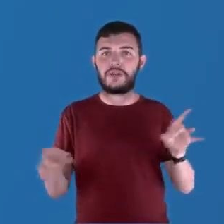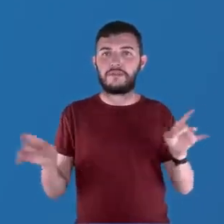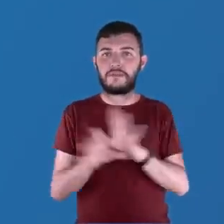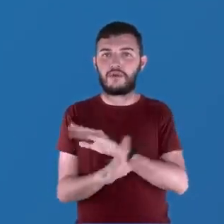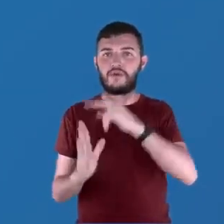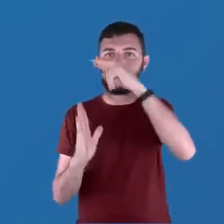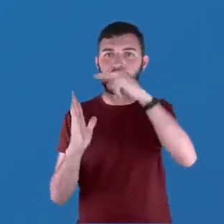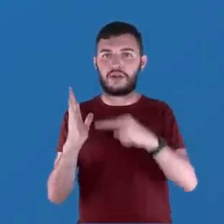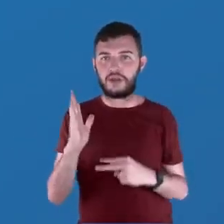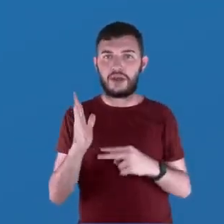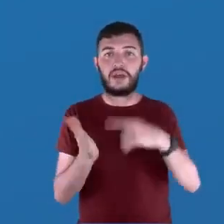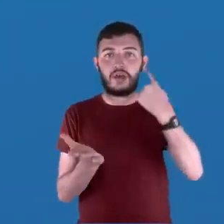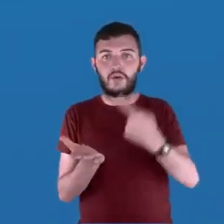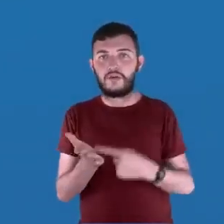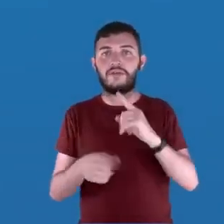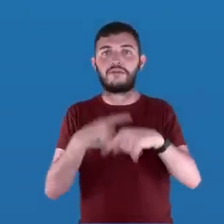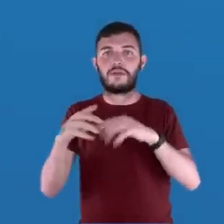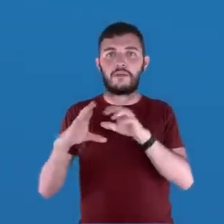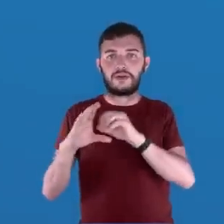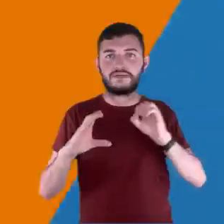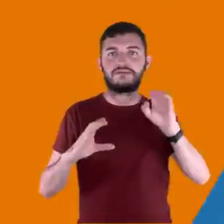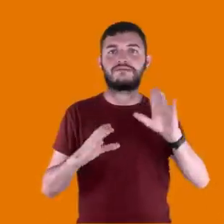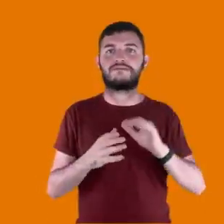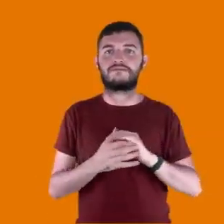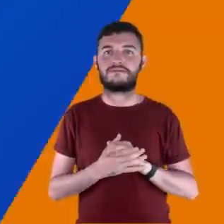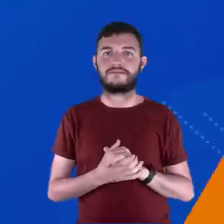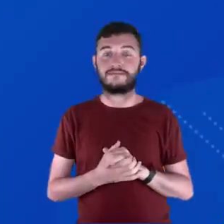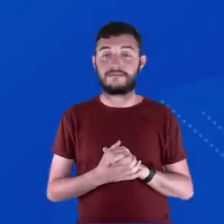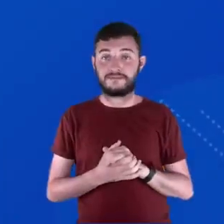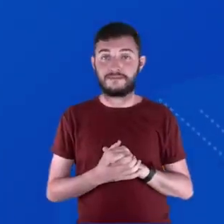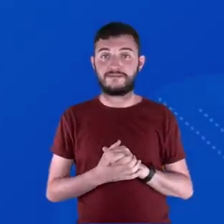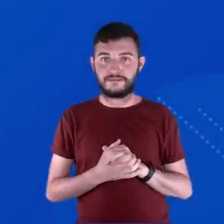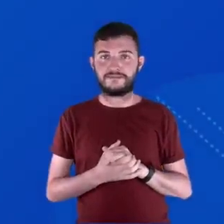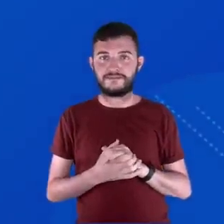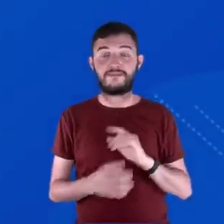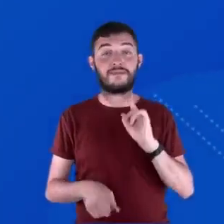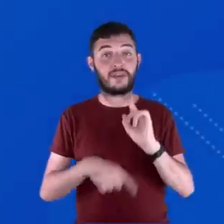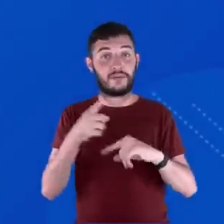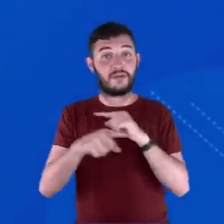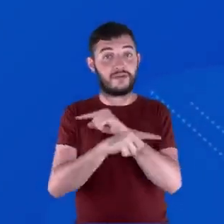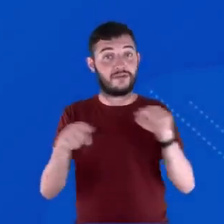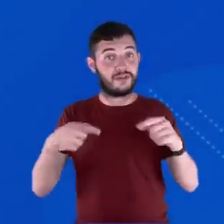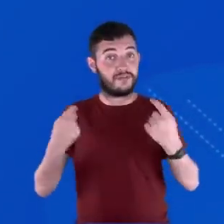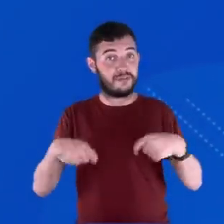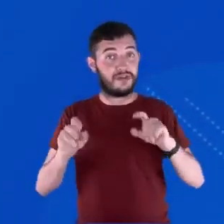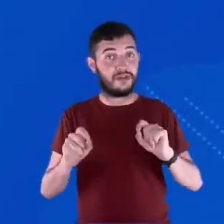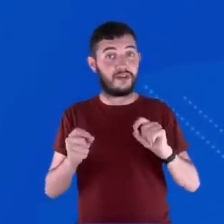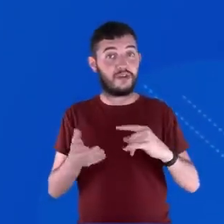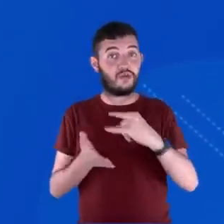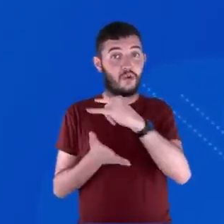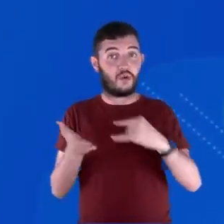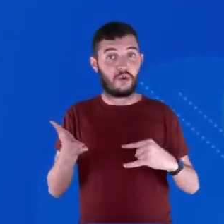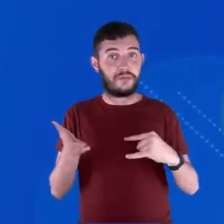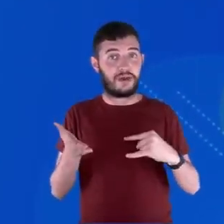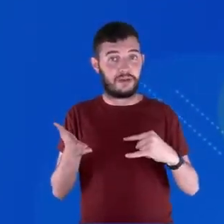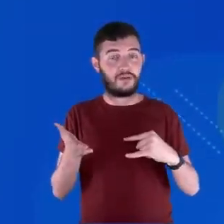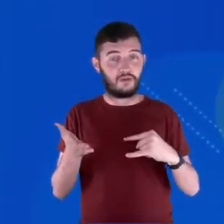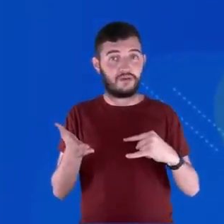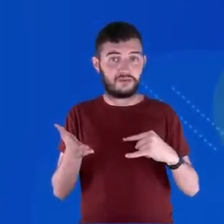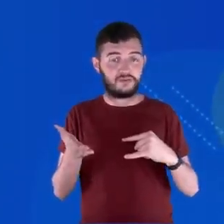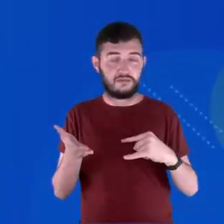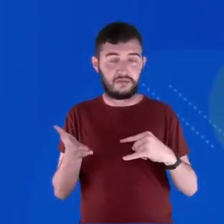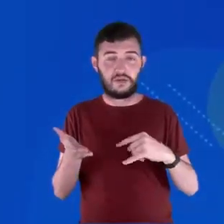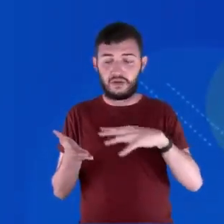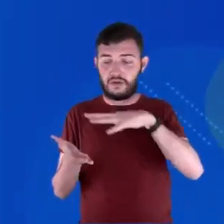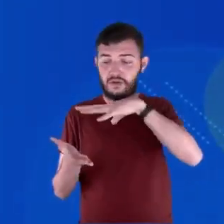revise e confirme os dados antes de enviar depois você precisa digitalizar o seu documento de